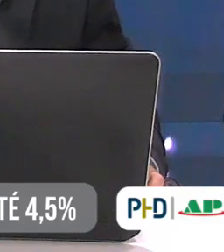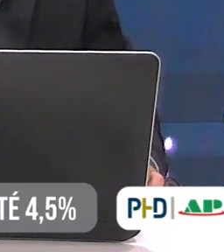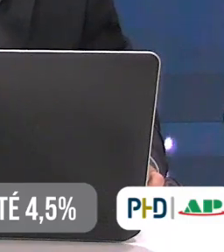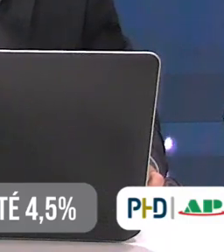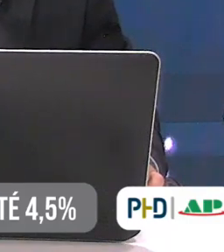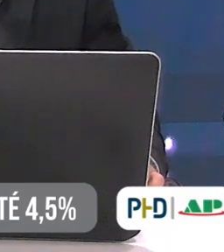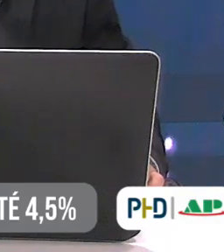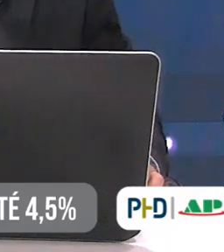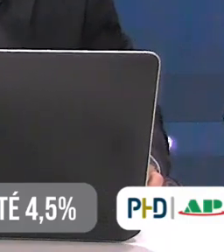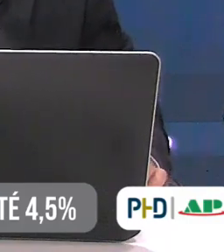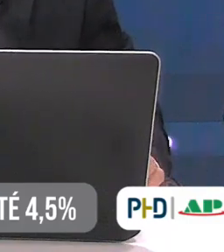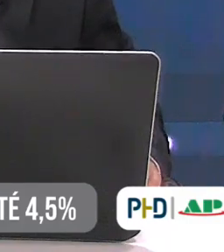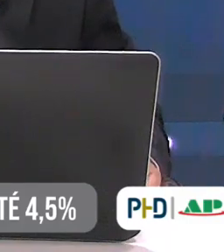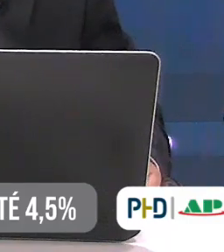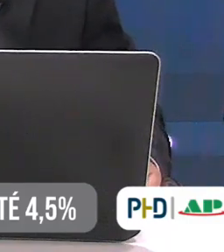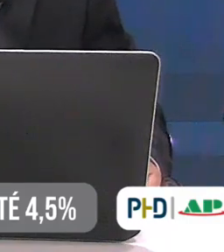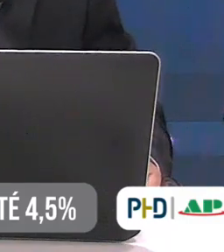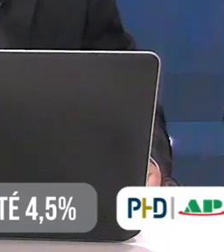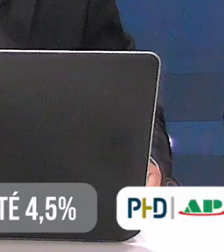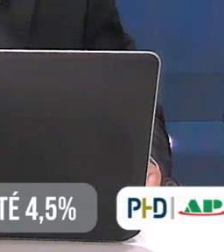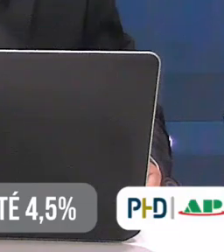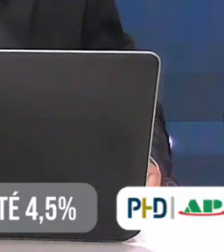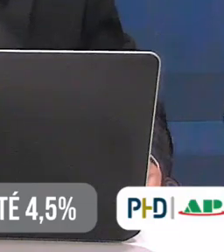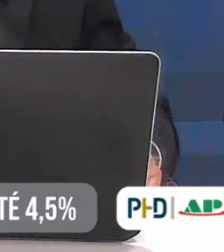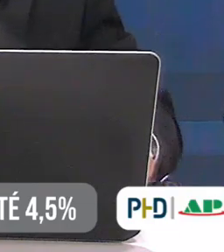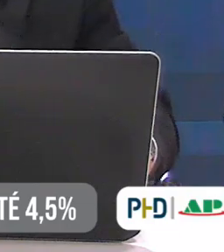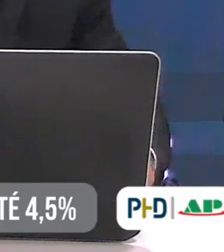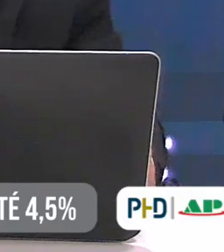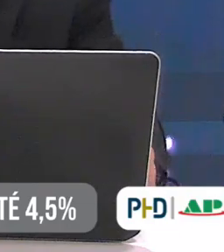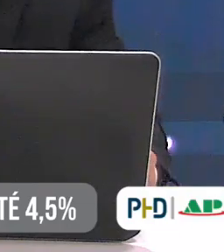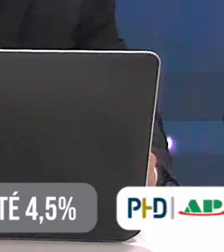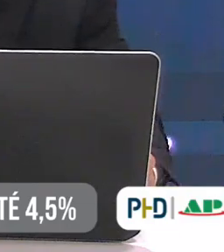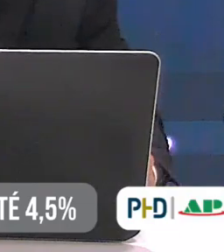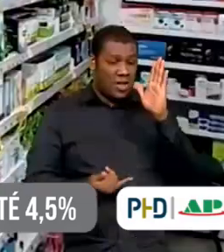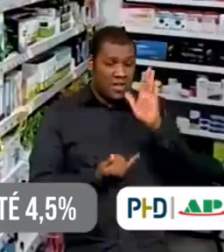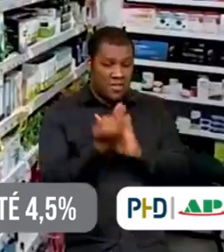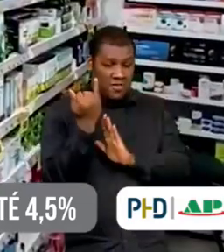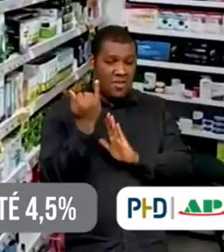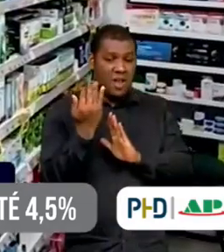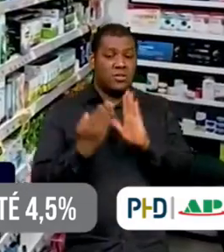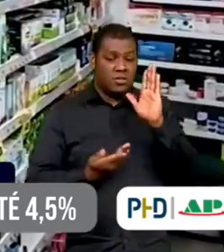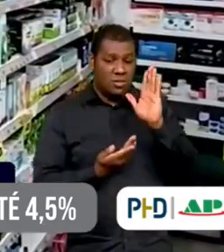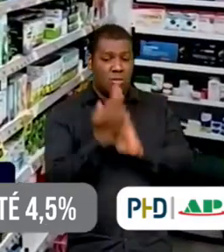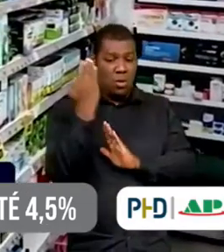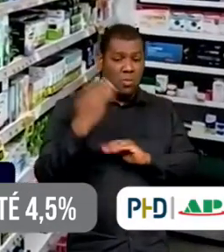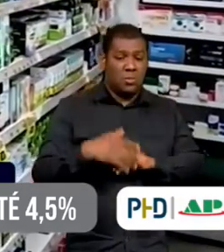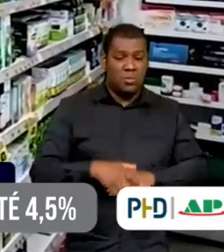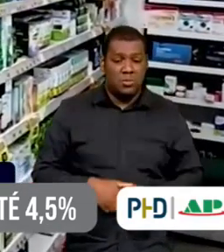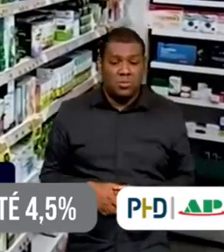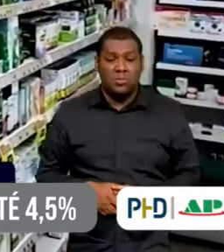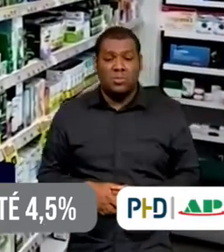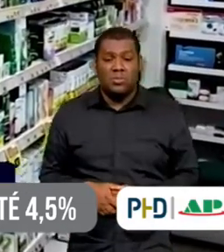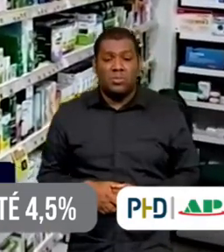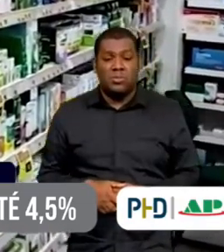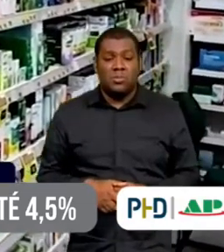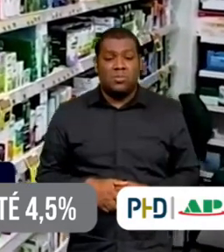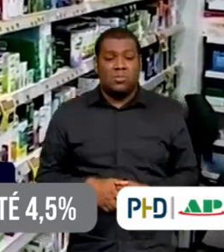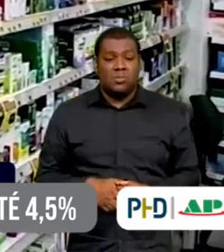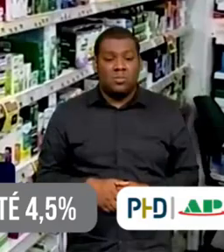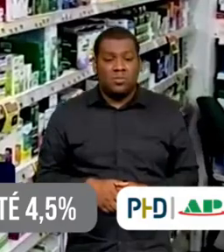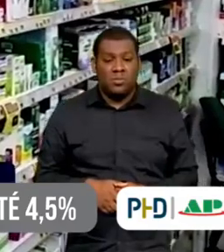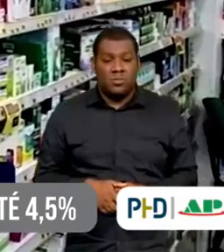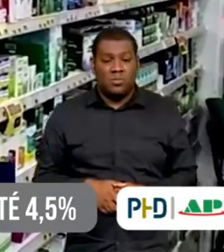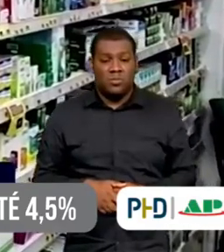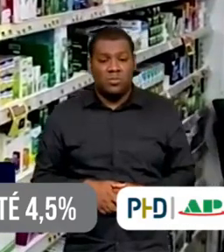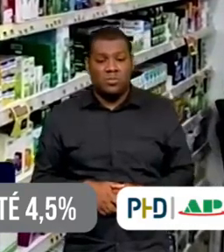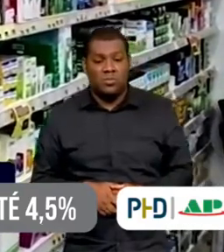pode que vale né A partir de hoje em até 45% o governo federal autorizou o aumento